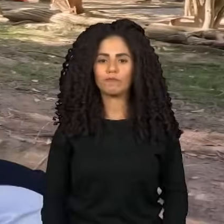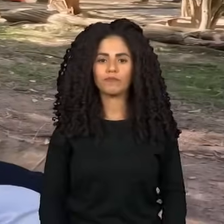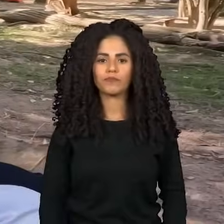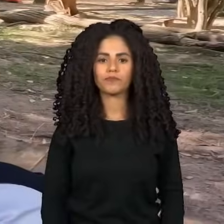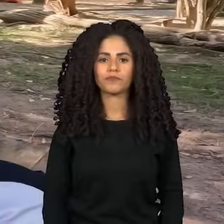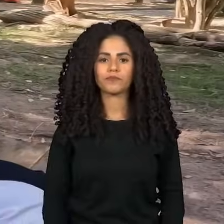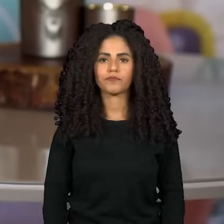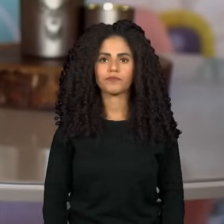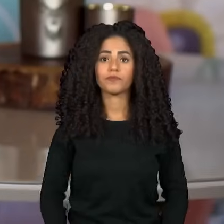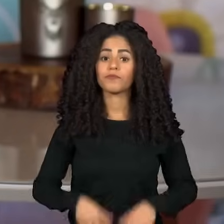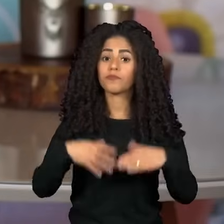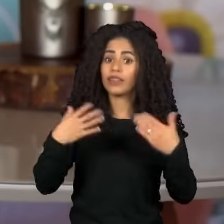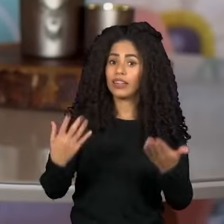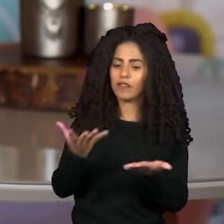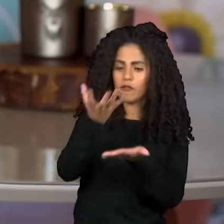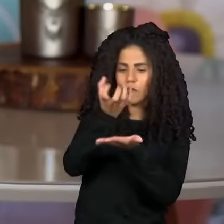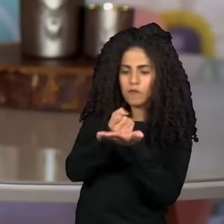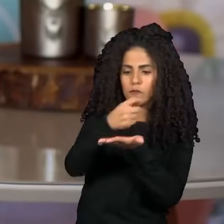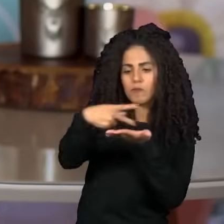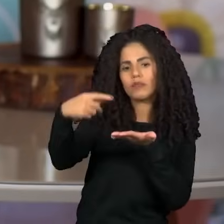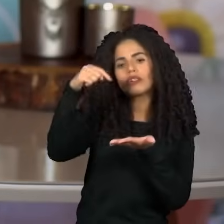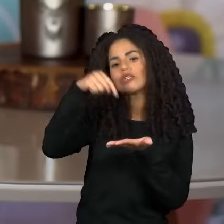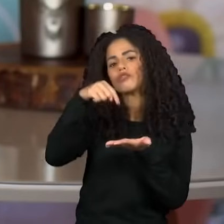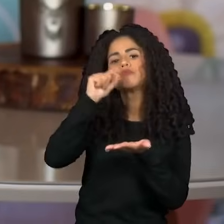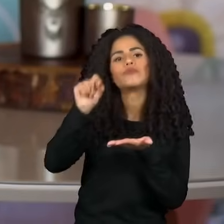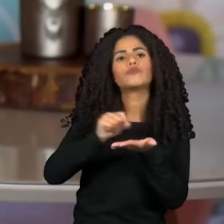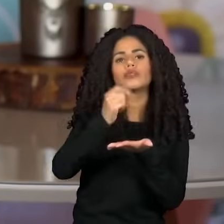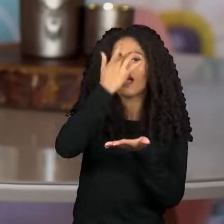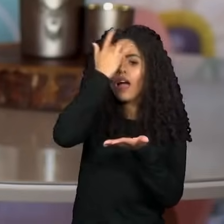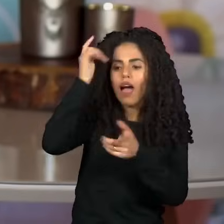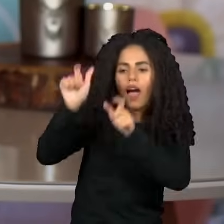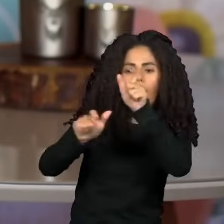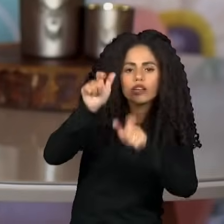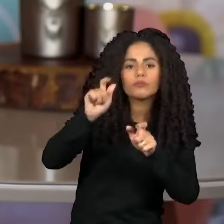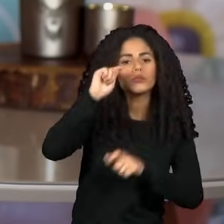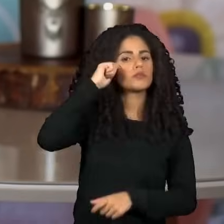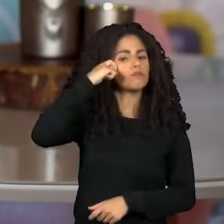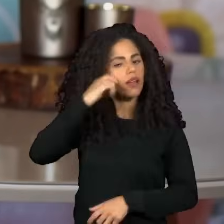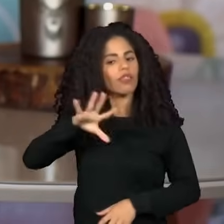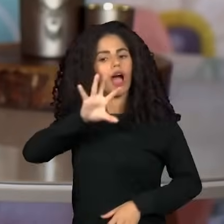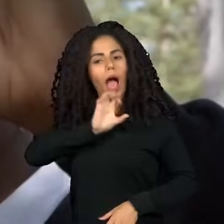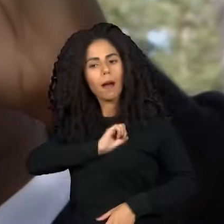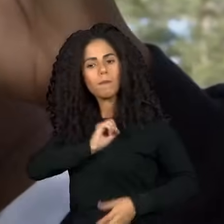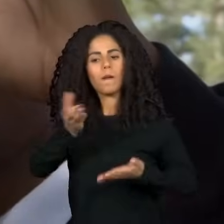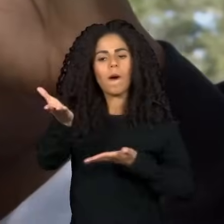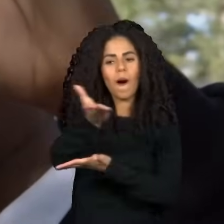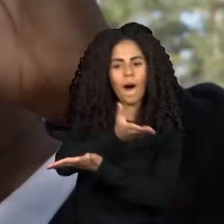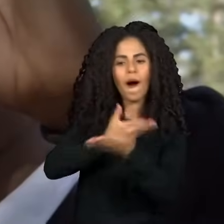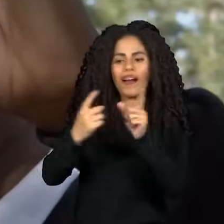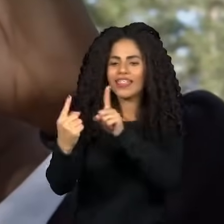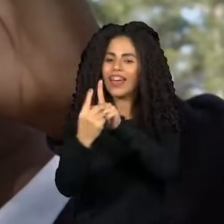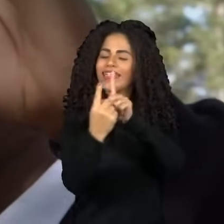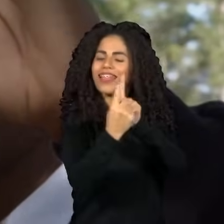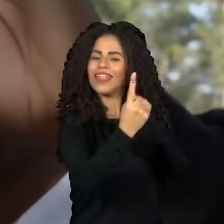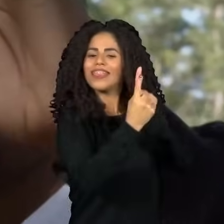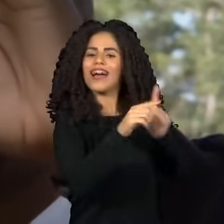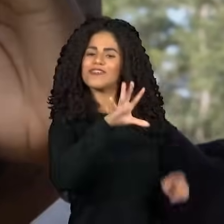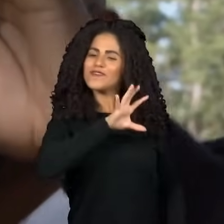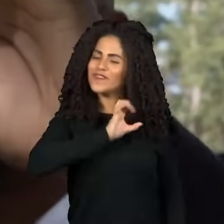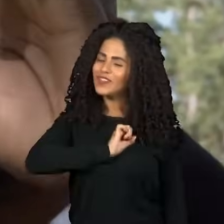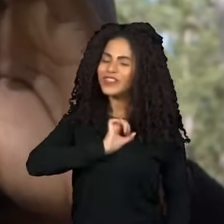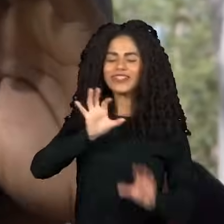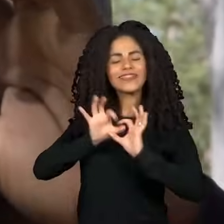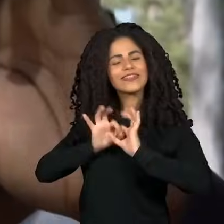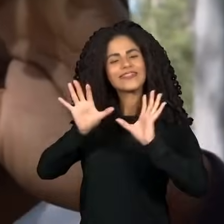A mensagem do Dengalove é justamente que a gente quer as pessoas pretas se amando, seguras, negros se amando, uma luta constante.